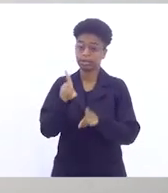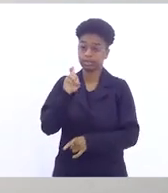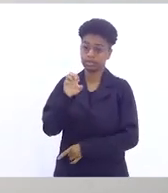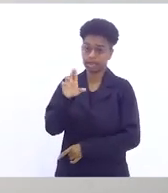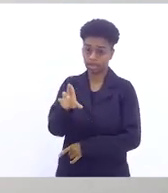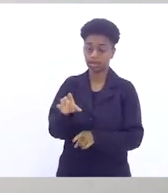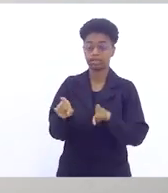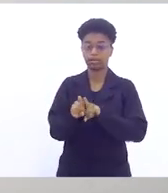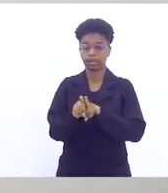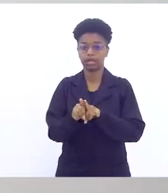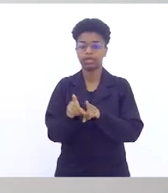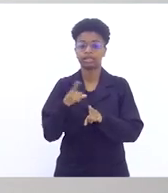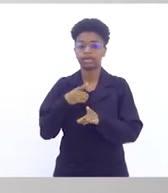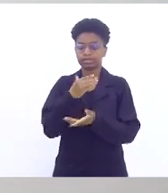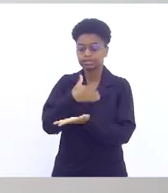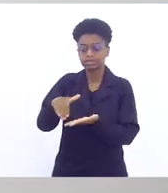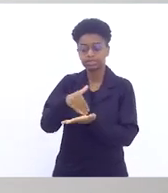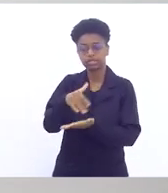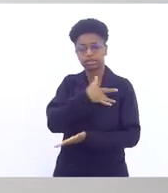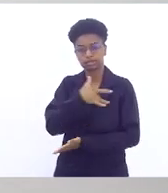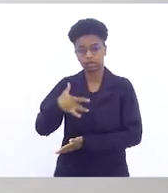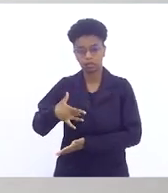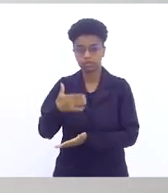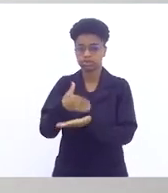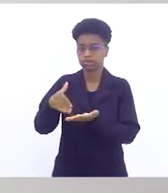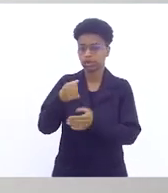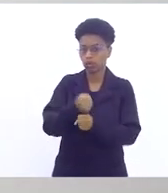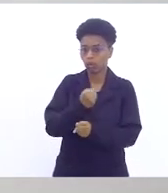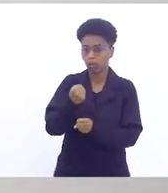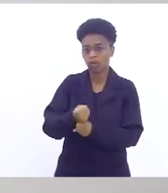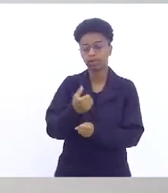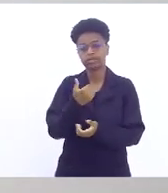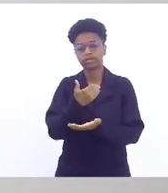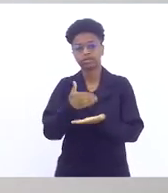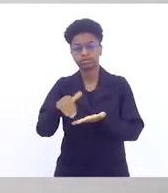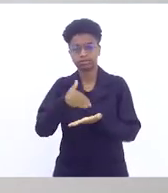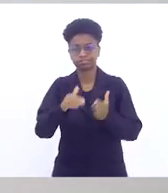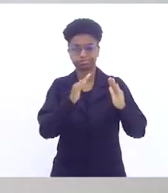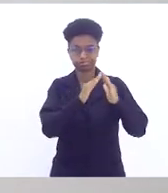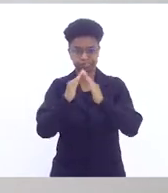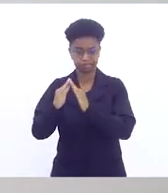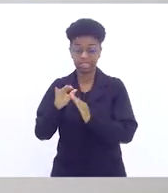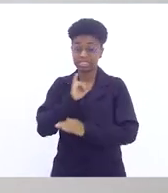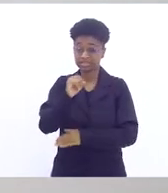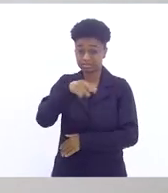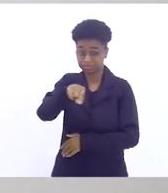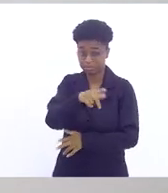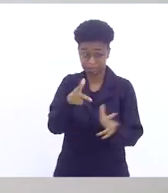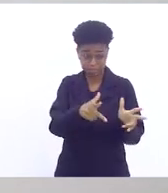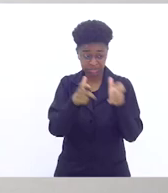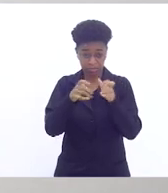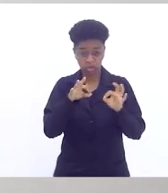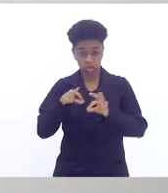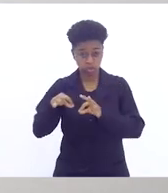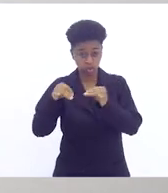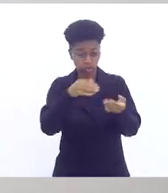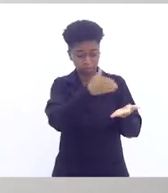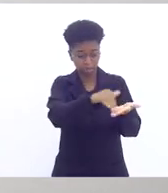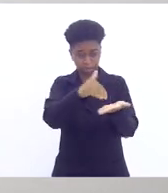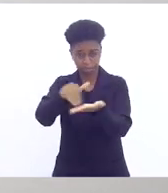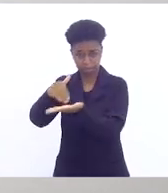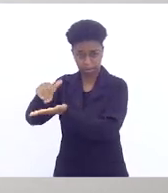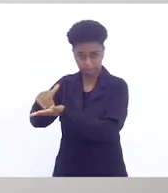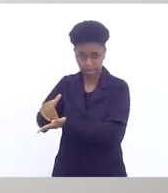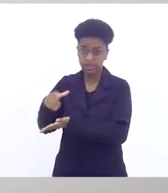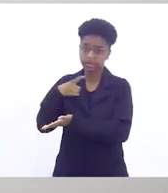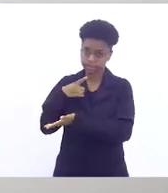né tem o próprio Secretaria de Saúde Secretaria de obra Secretaria de Habitação Se você olhar para todas essas secretaria engenharia